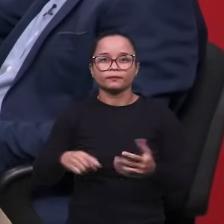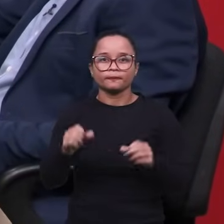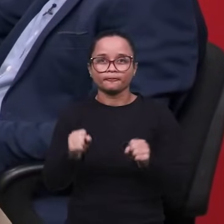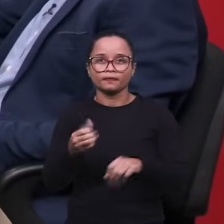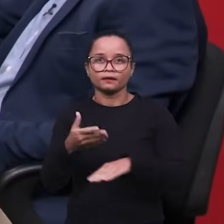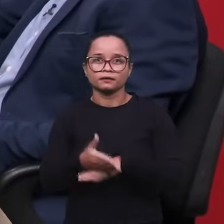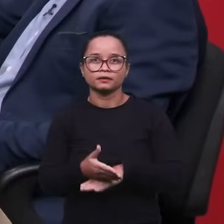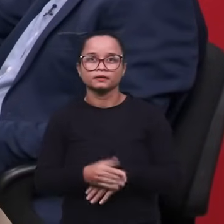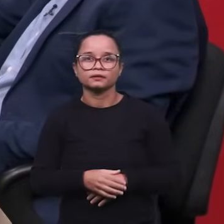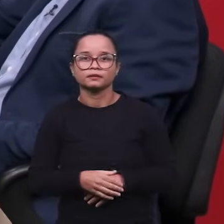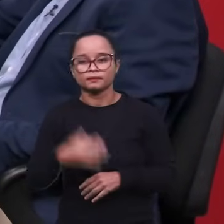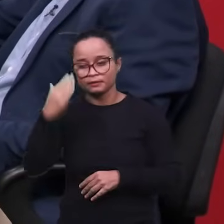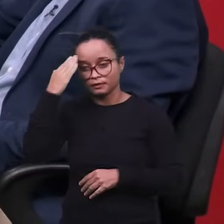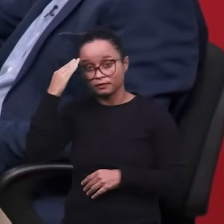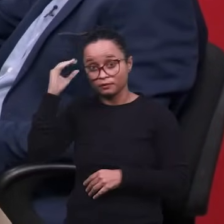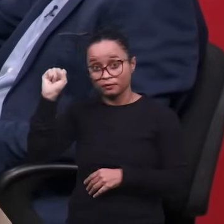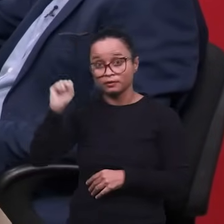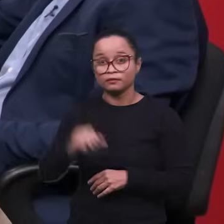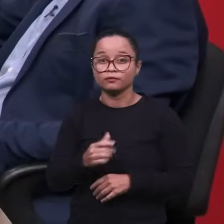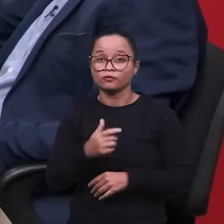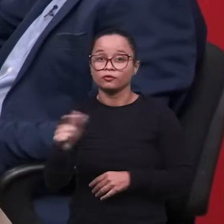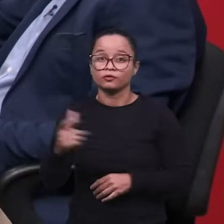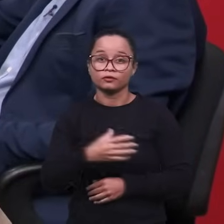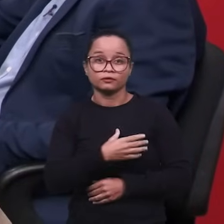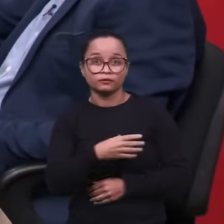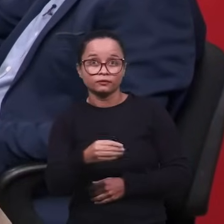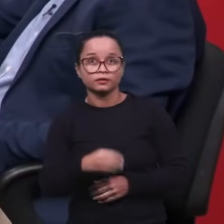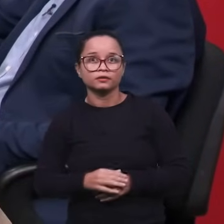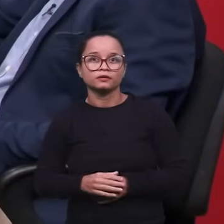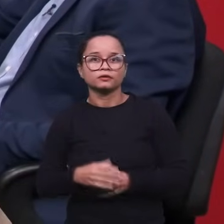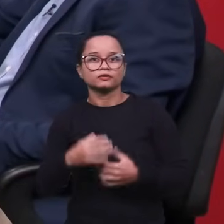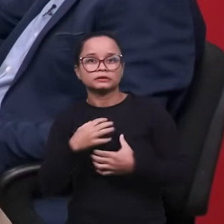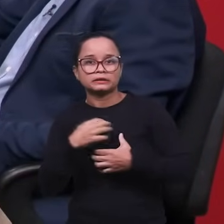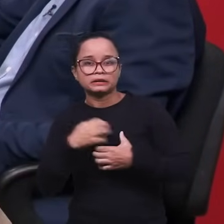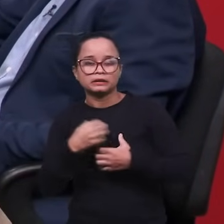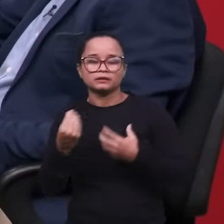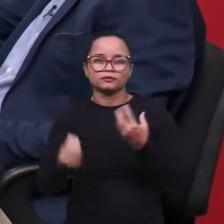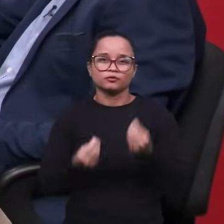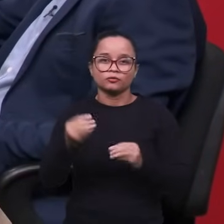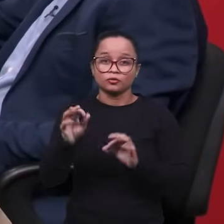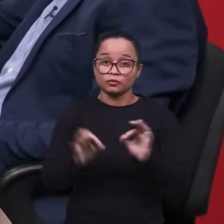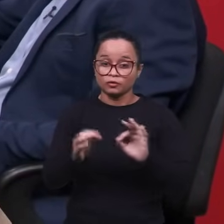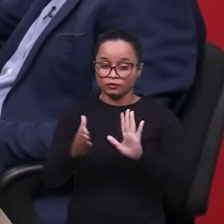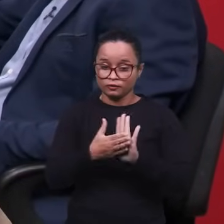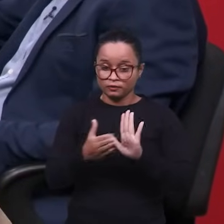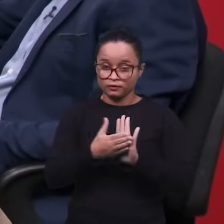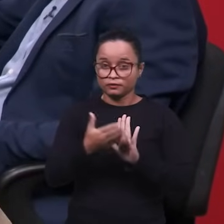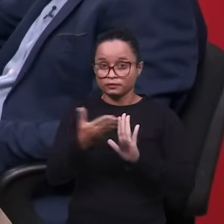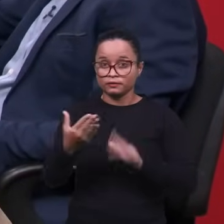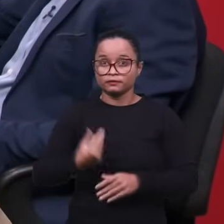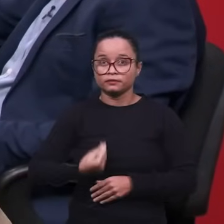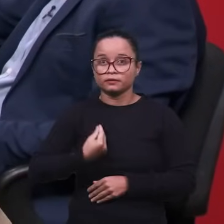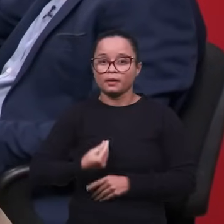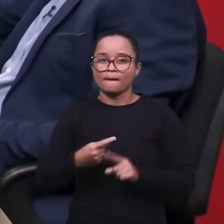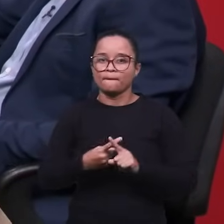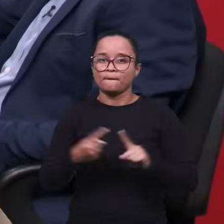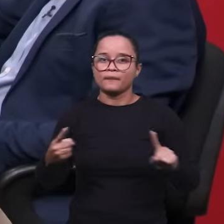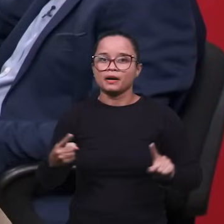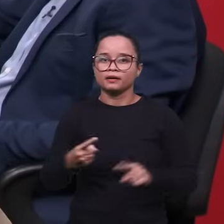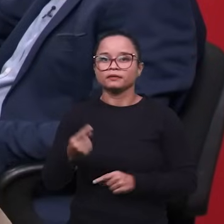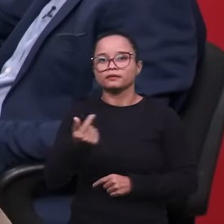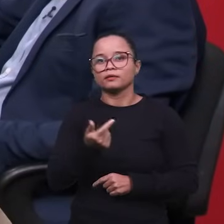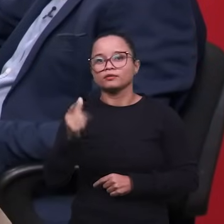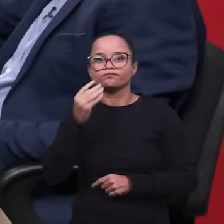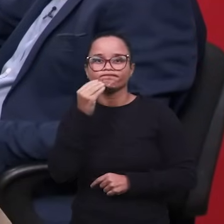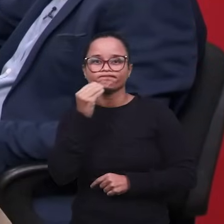ainda ter entrado, por exemplo, para Salomão, né? Que foi o outro filho, e a maneira como ali o projeto foi realizado, tudo mais. Mas isso